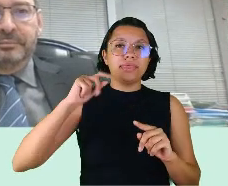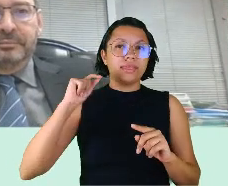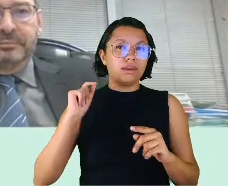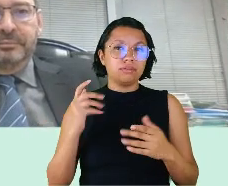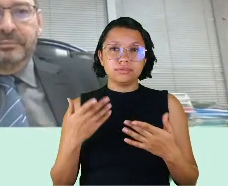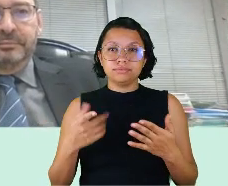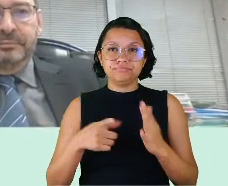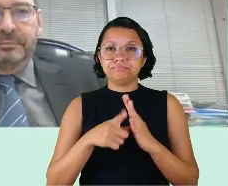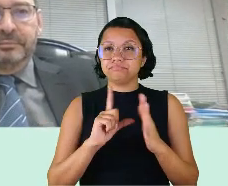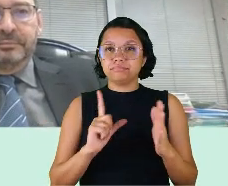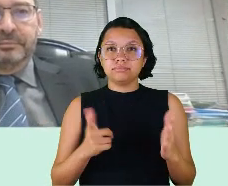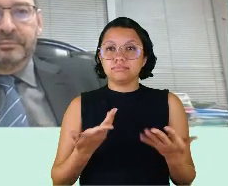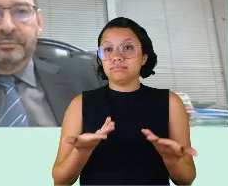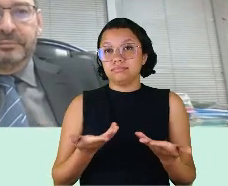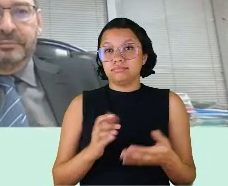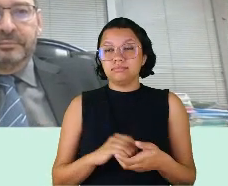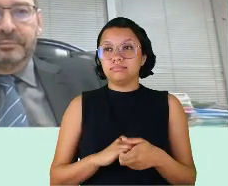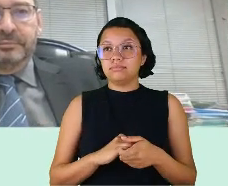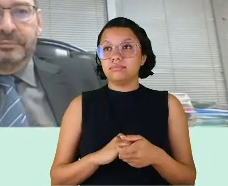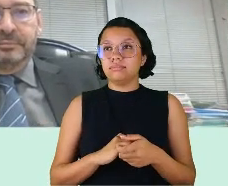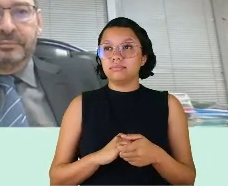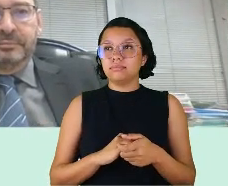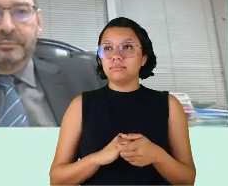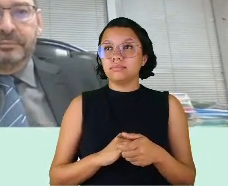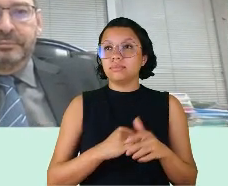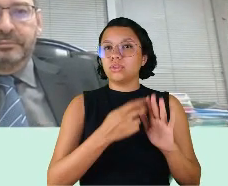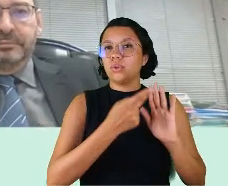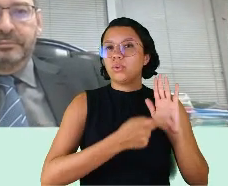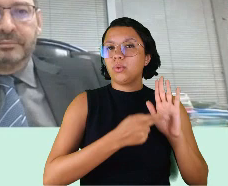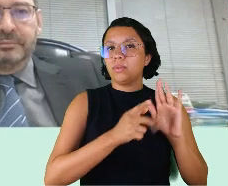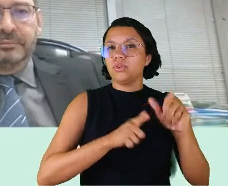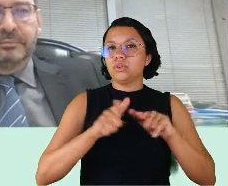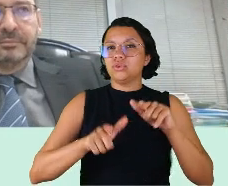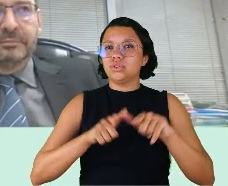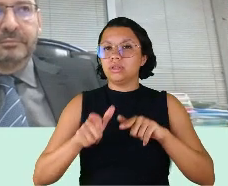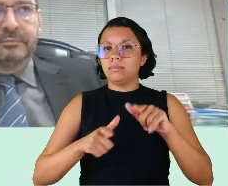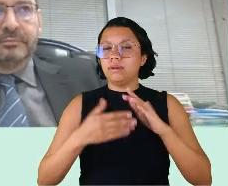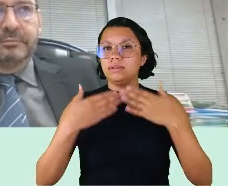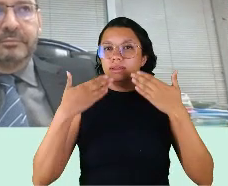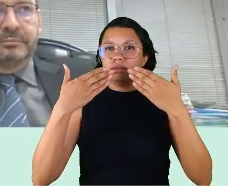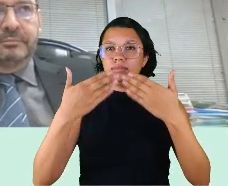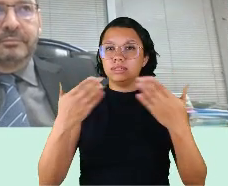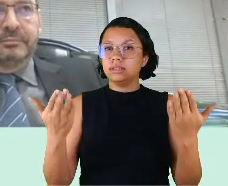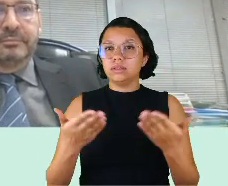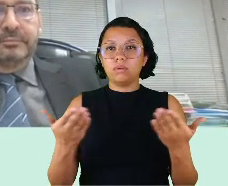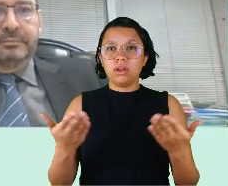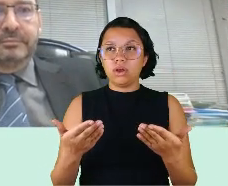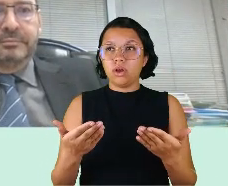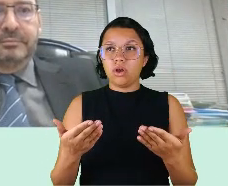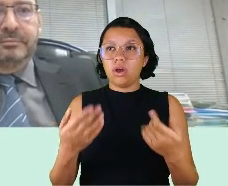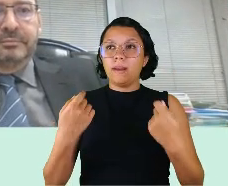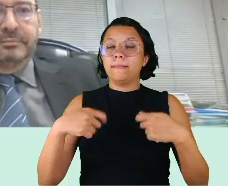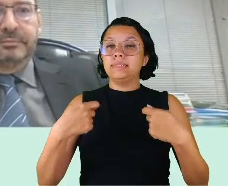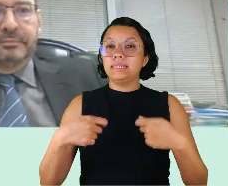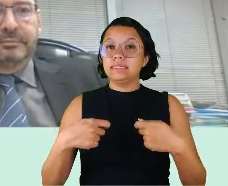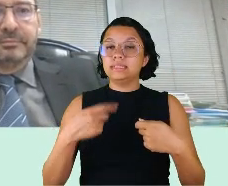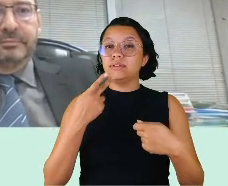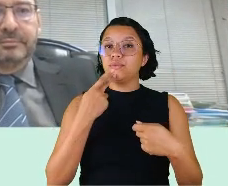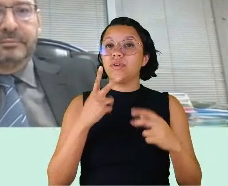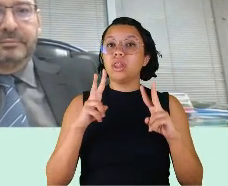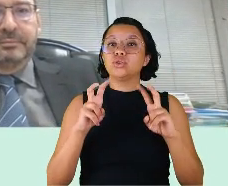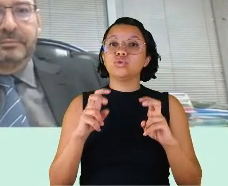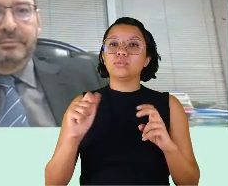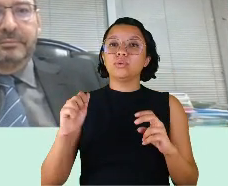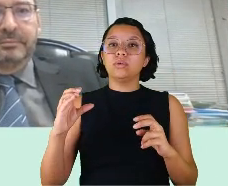né? Então, no plano de trabalho que ele está apresentando agora, ele tem que contemplar